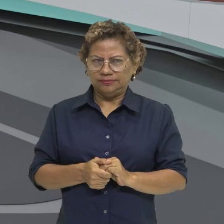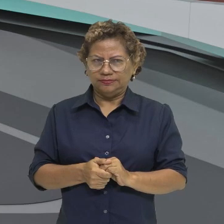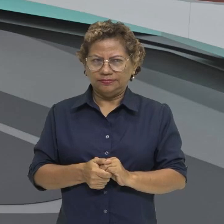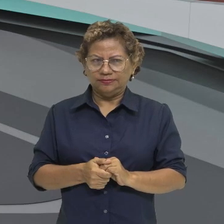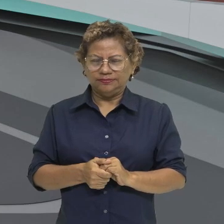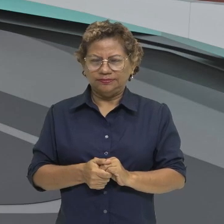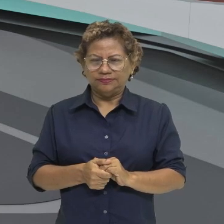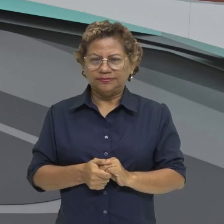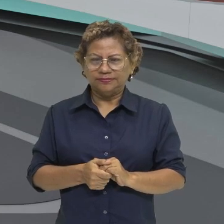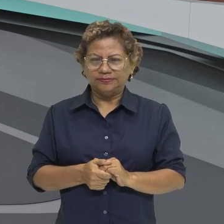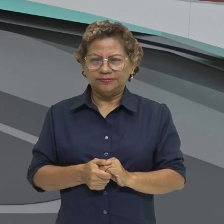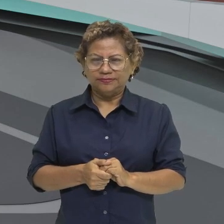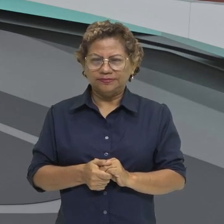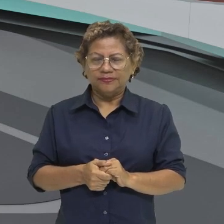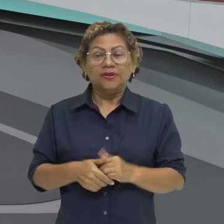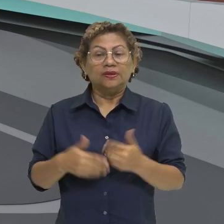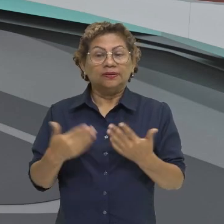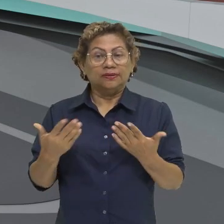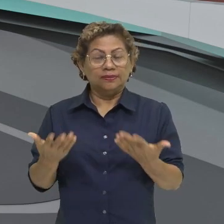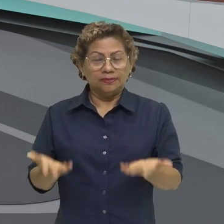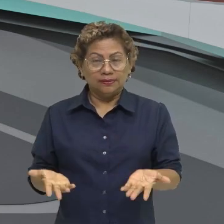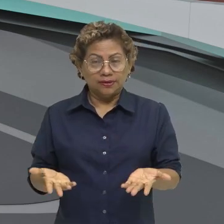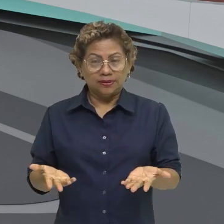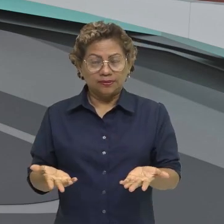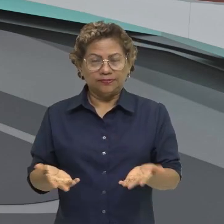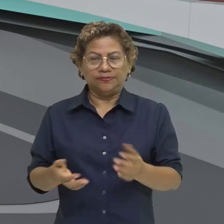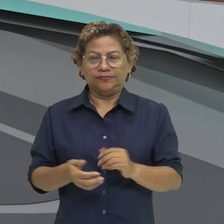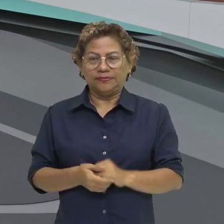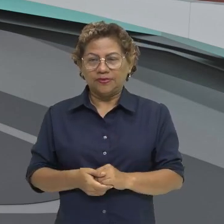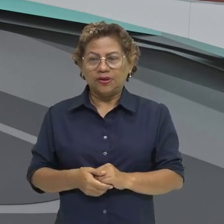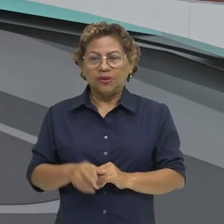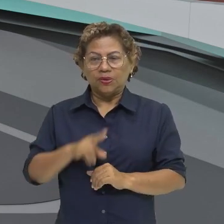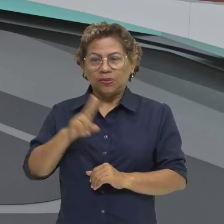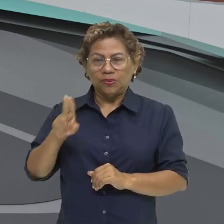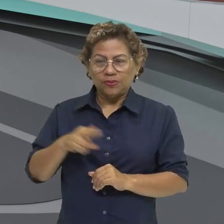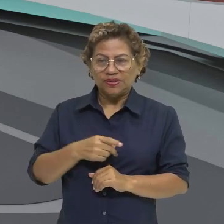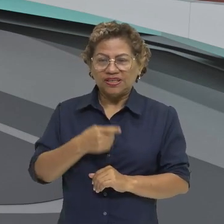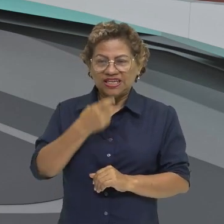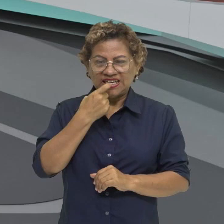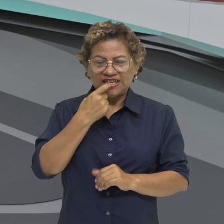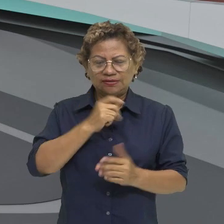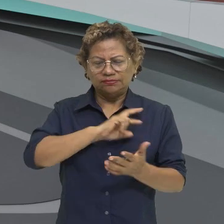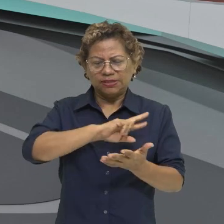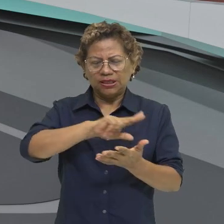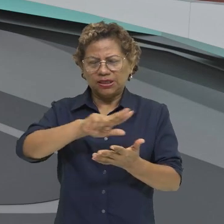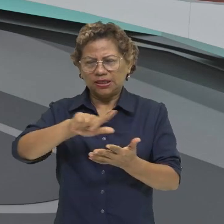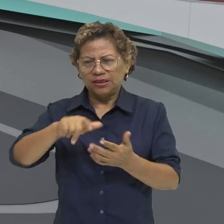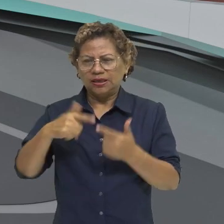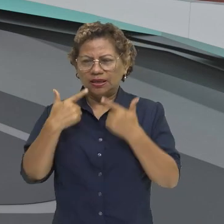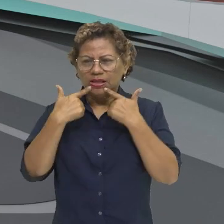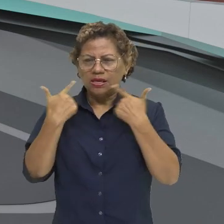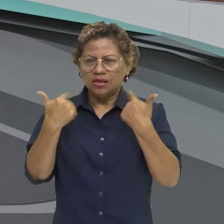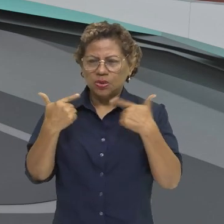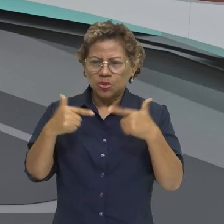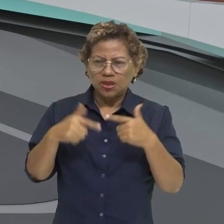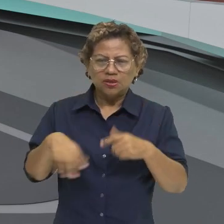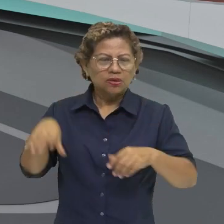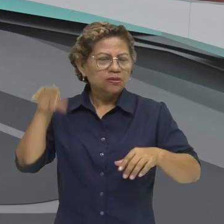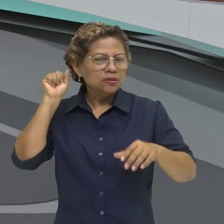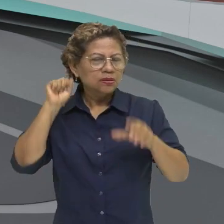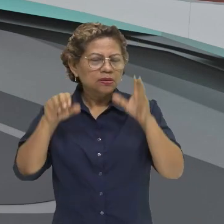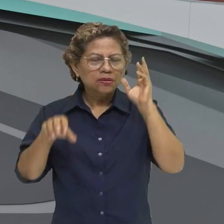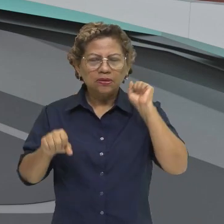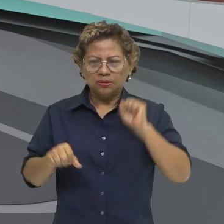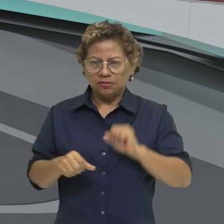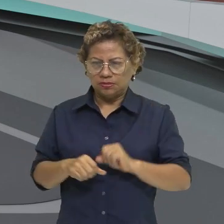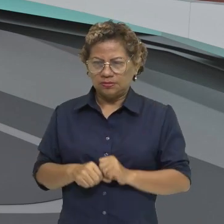Então, através de recursos plásticos, linguísticos ou sonoros, a arte